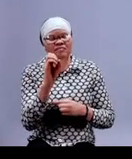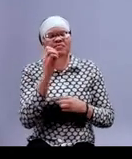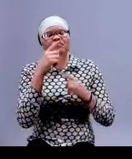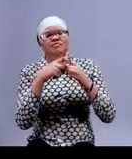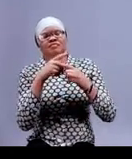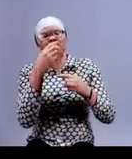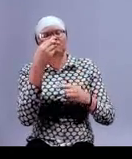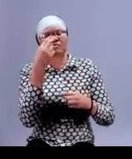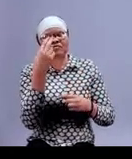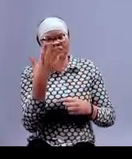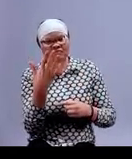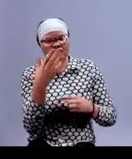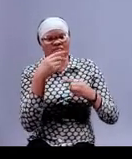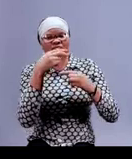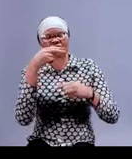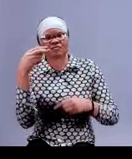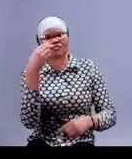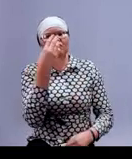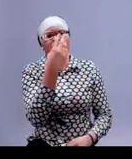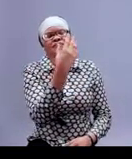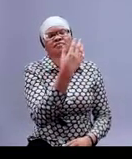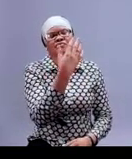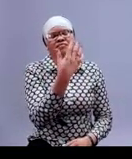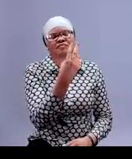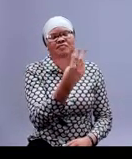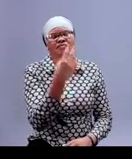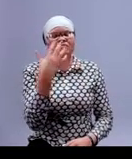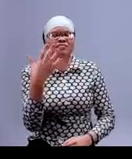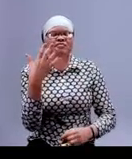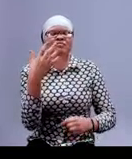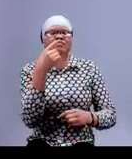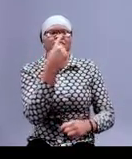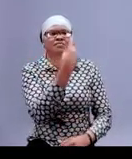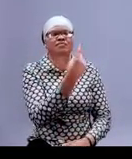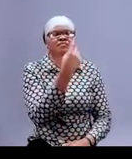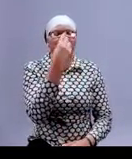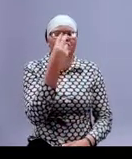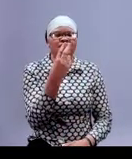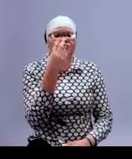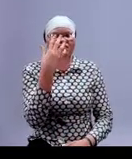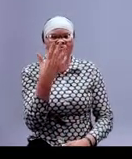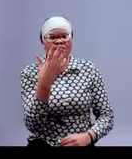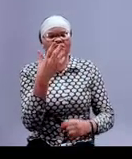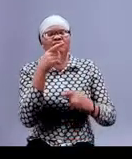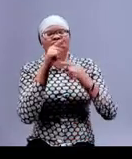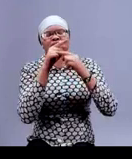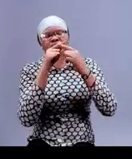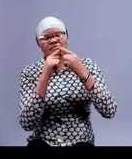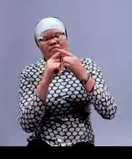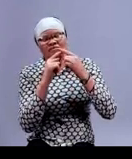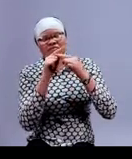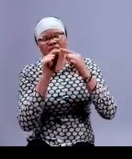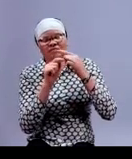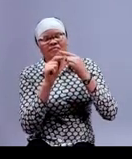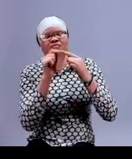= 25 125 Air por 5 = 25 porque 25 x 5